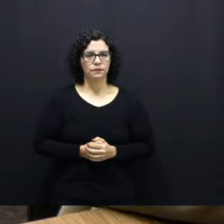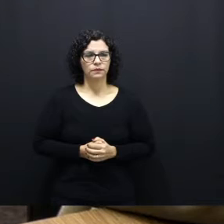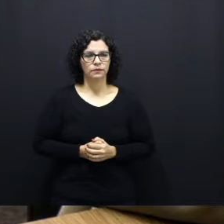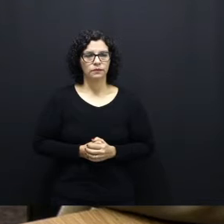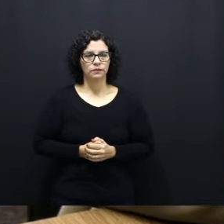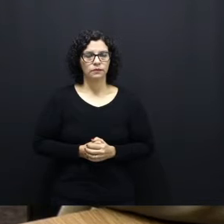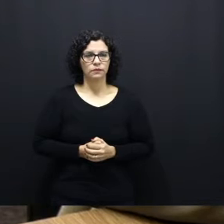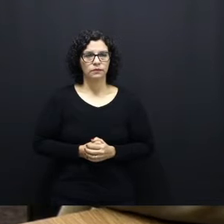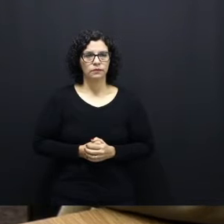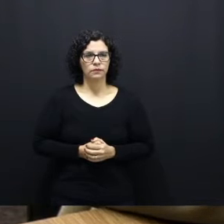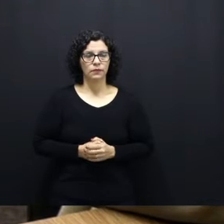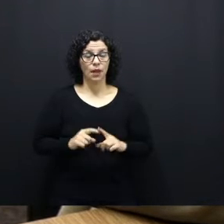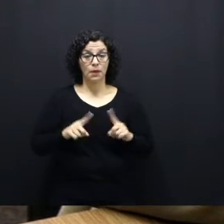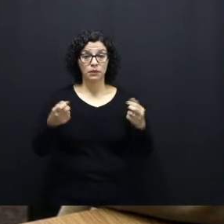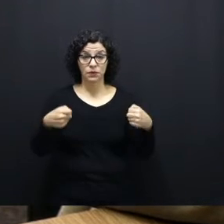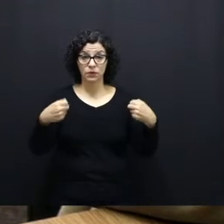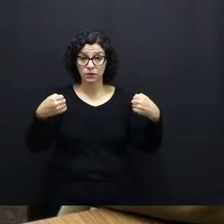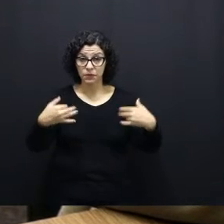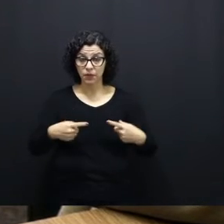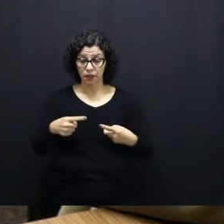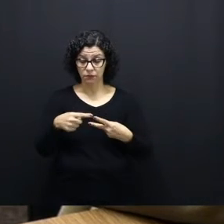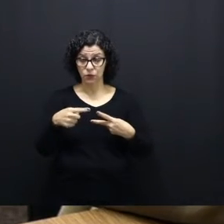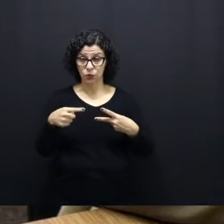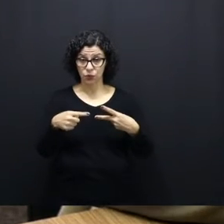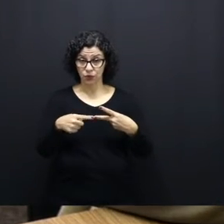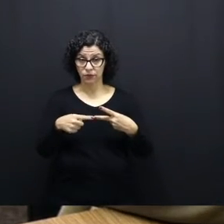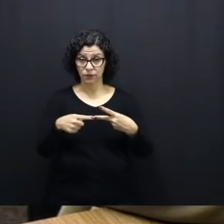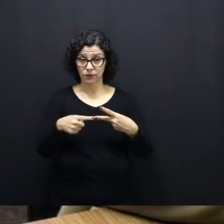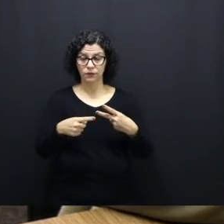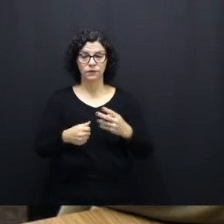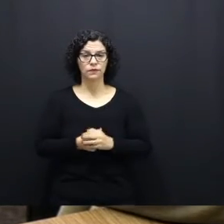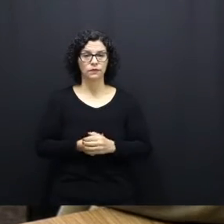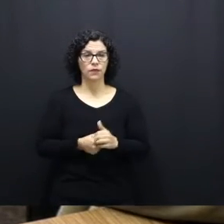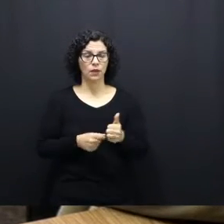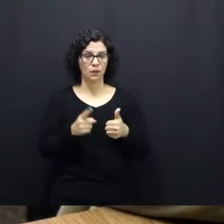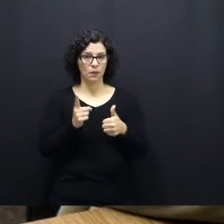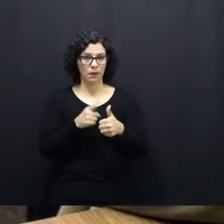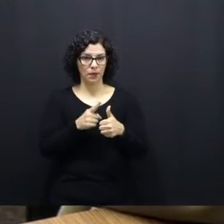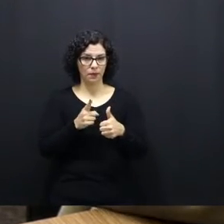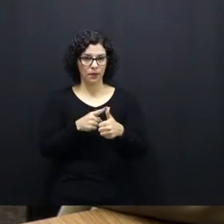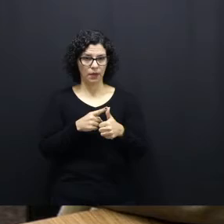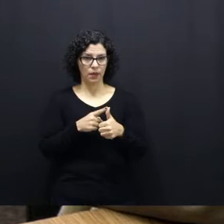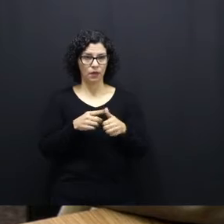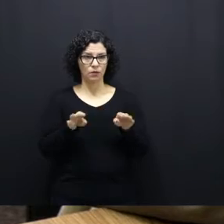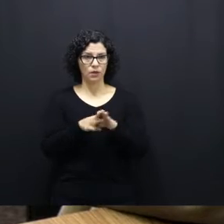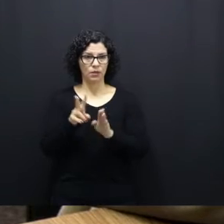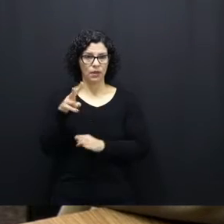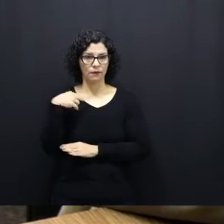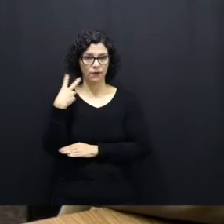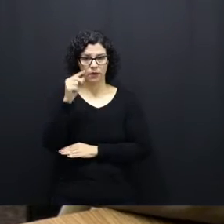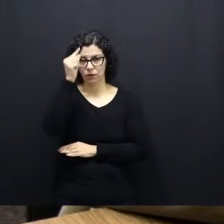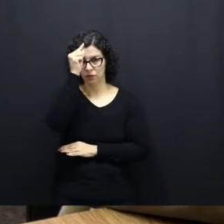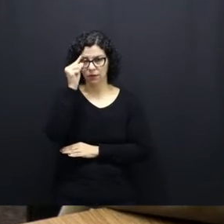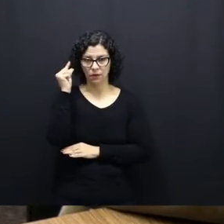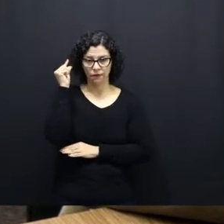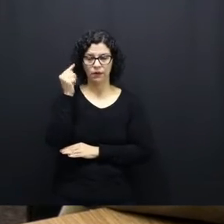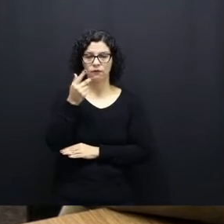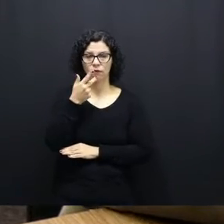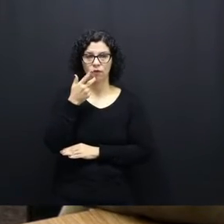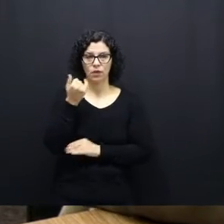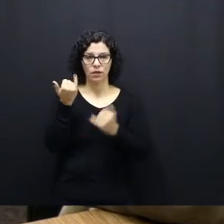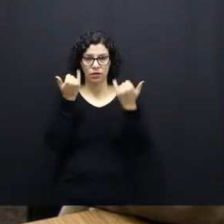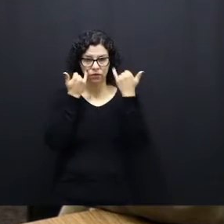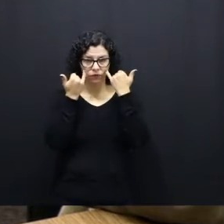preciso ressaltar: aqui o primeiro é que conforme a vereadora Fátima disse todas as